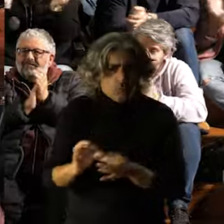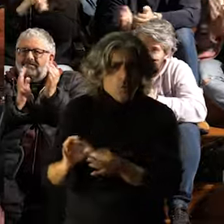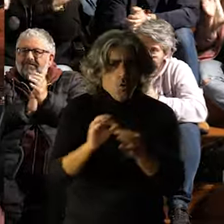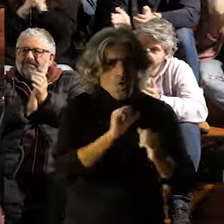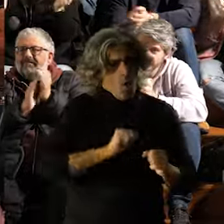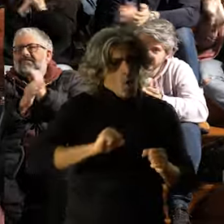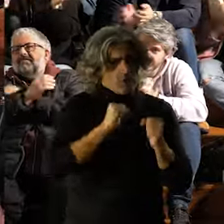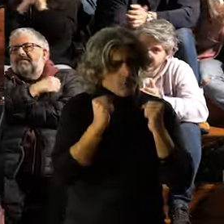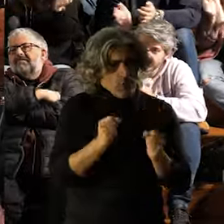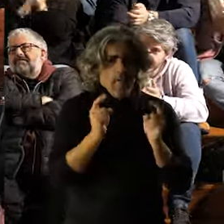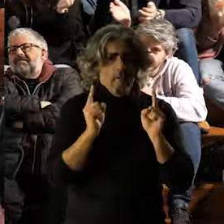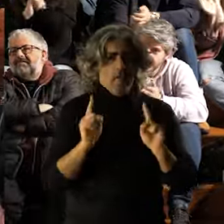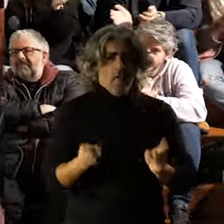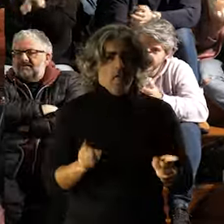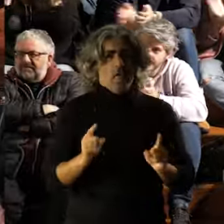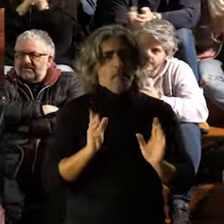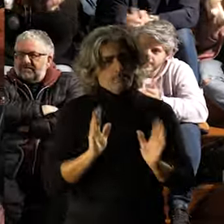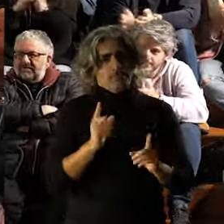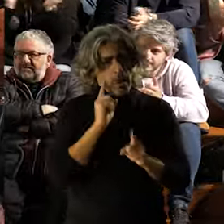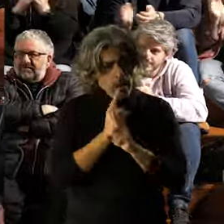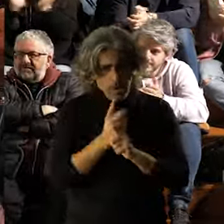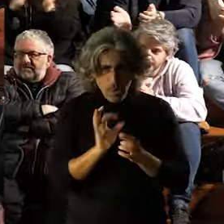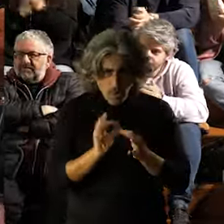nossa força. É aí que ela tem de estar.